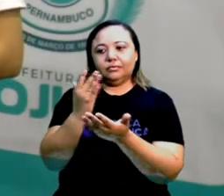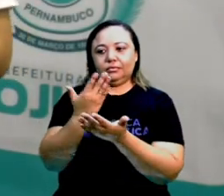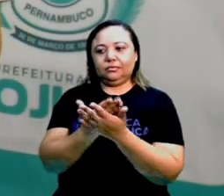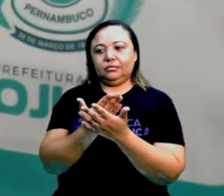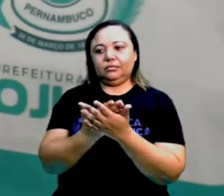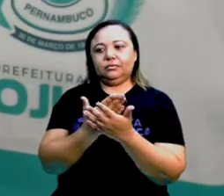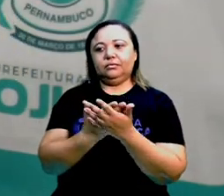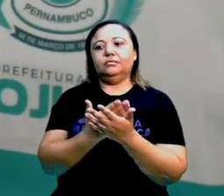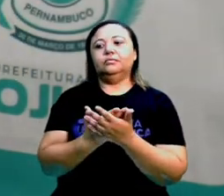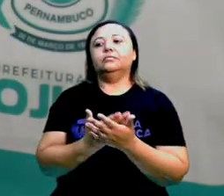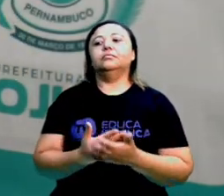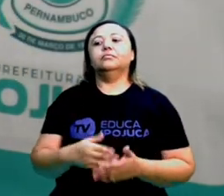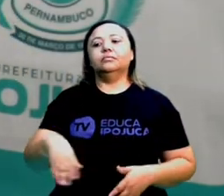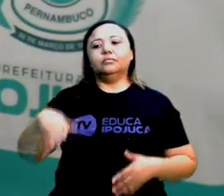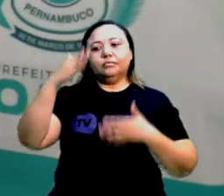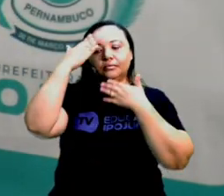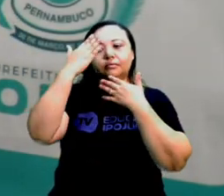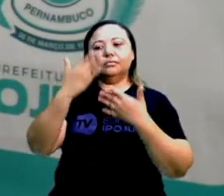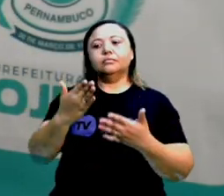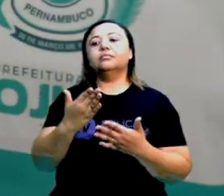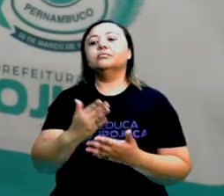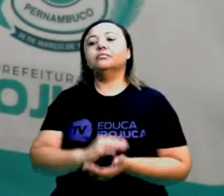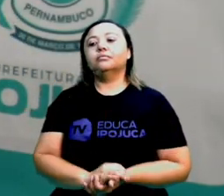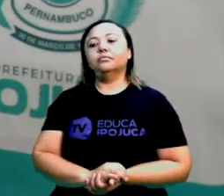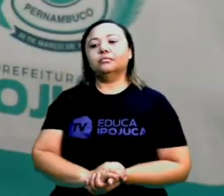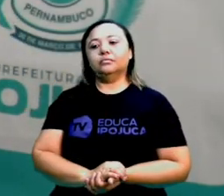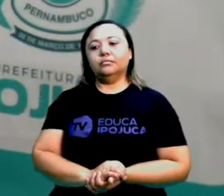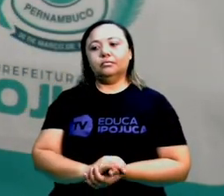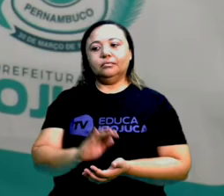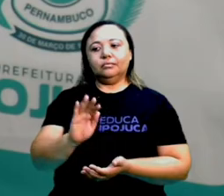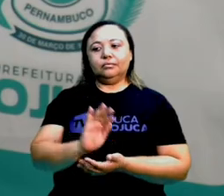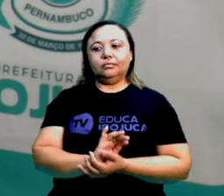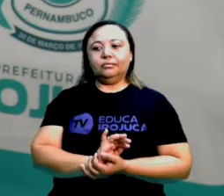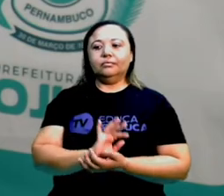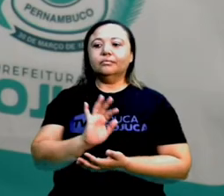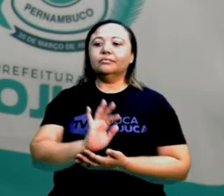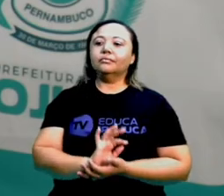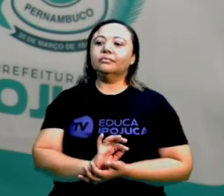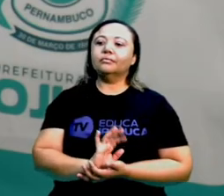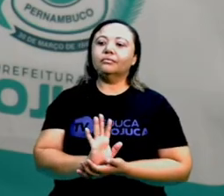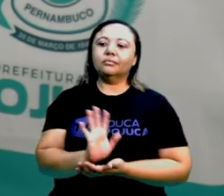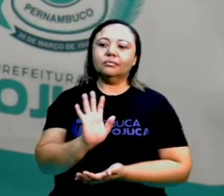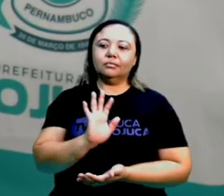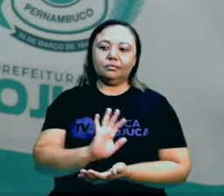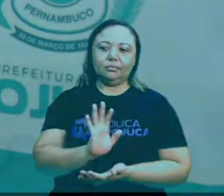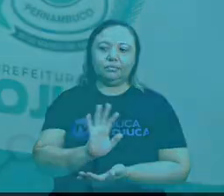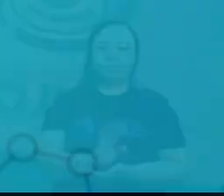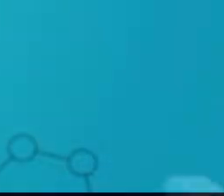referências, o nosso muito, muitíssimo obrigada. Fiquem bem e até a próxima.